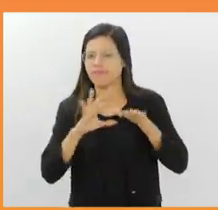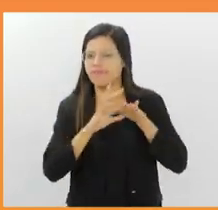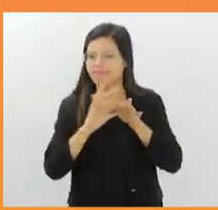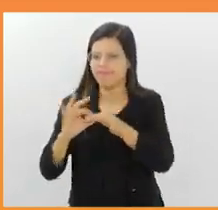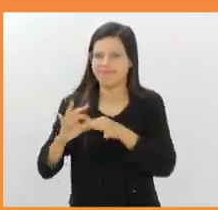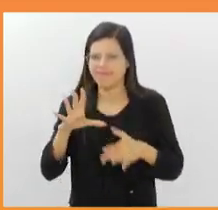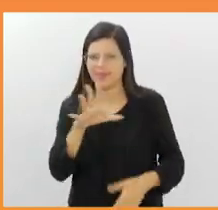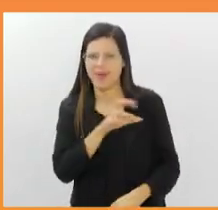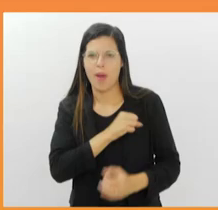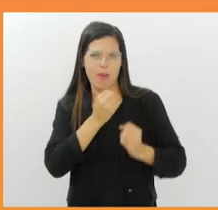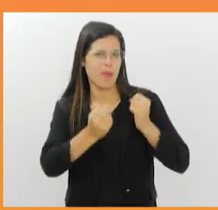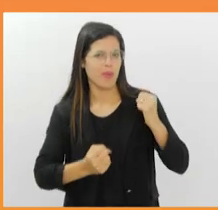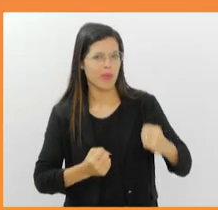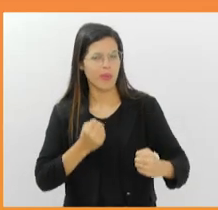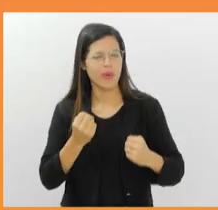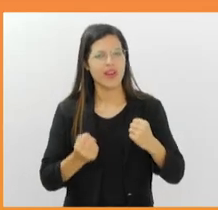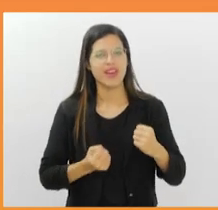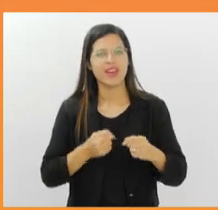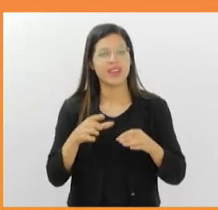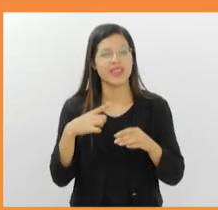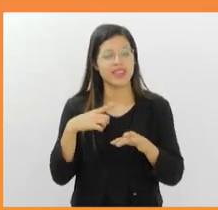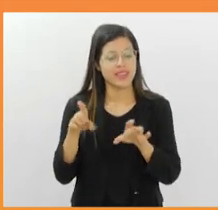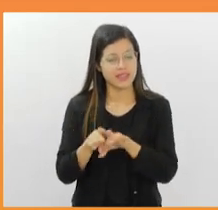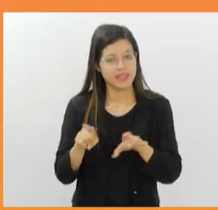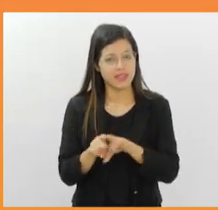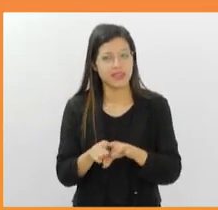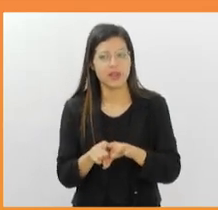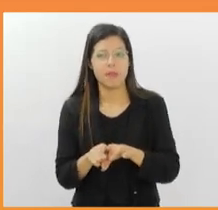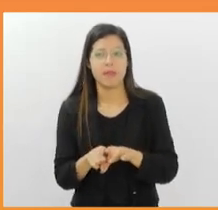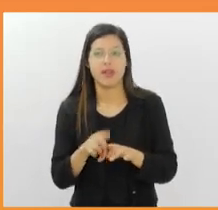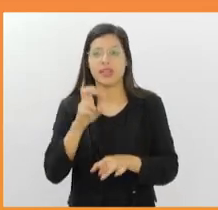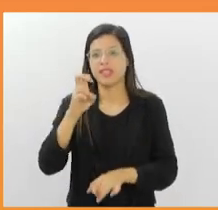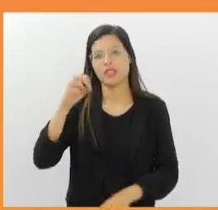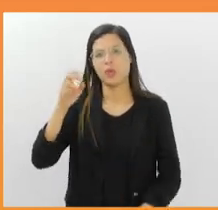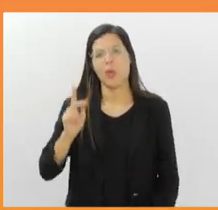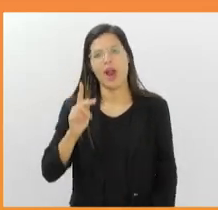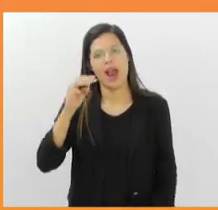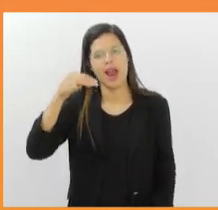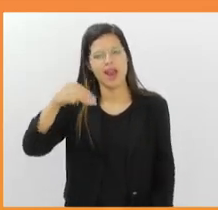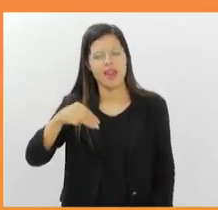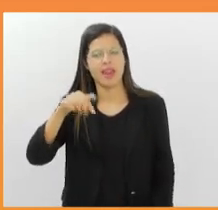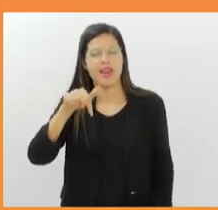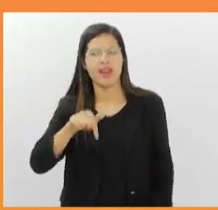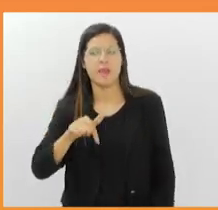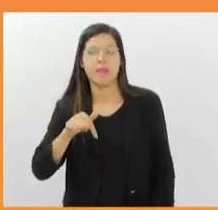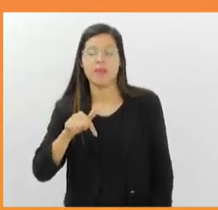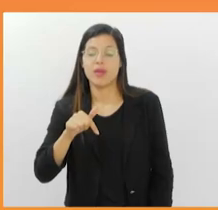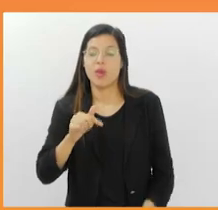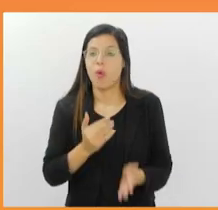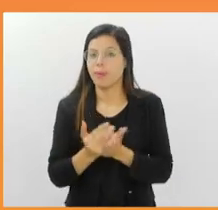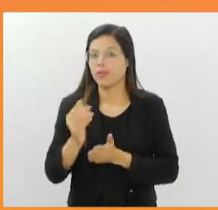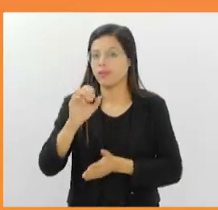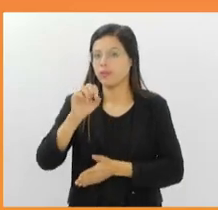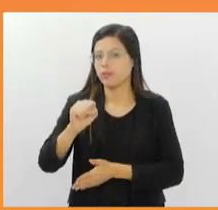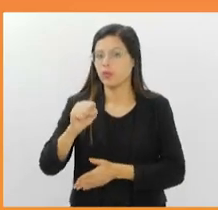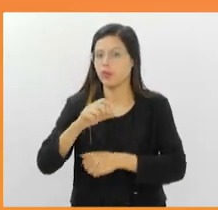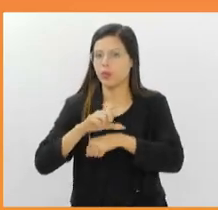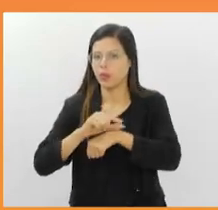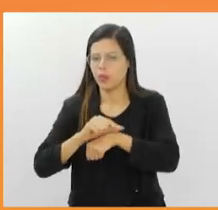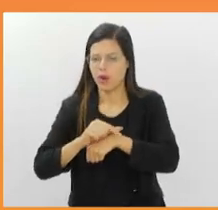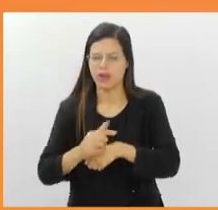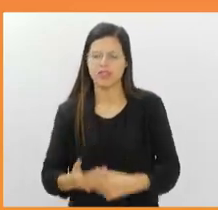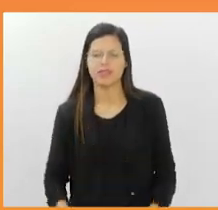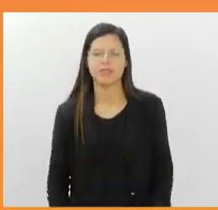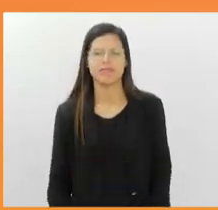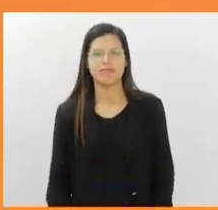pela corrida. Haverá também a modalidade de 5 km com largada a partir das 8 horas no Aterro do